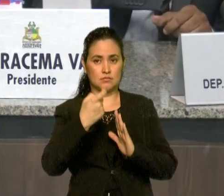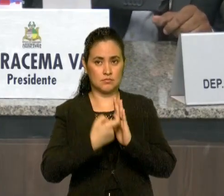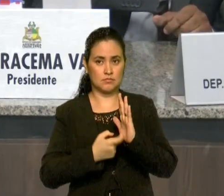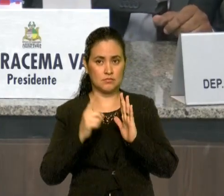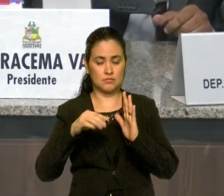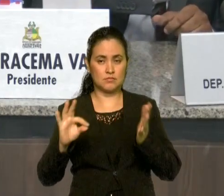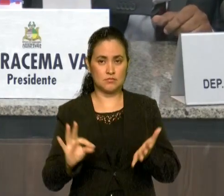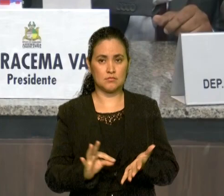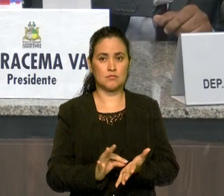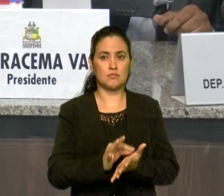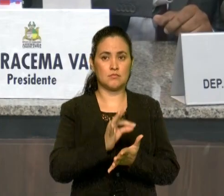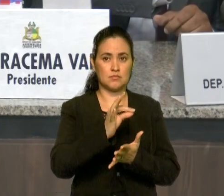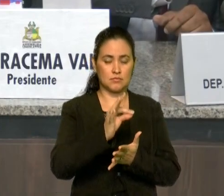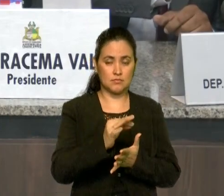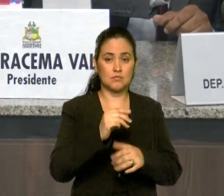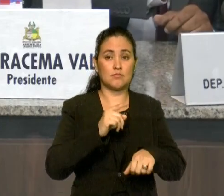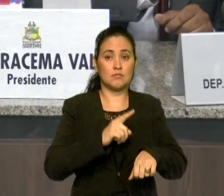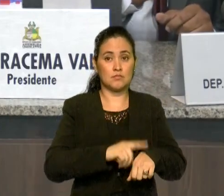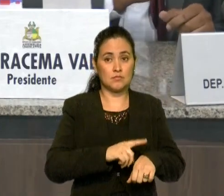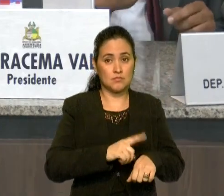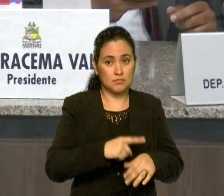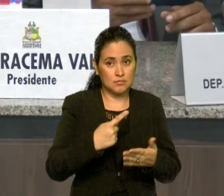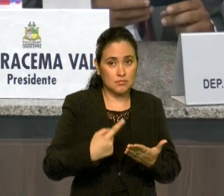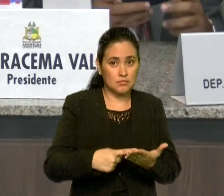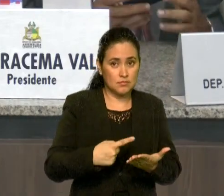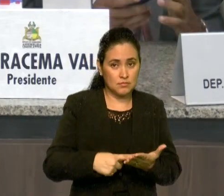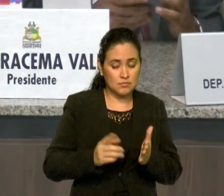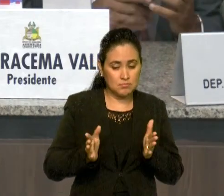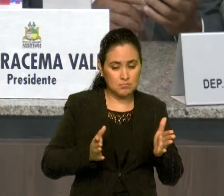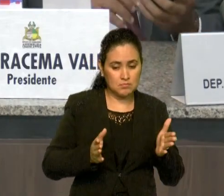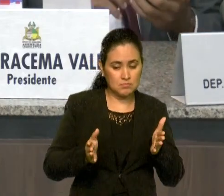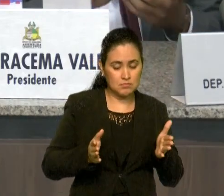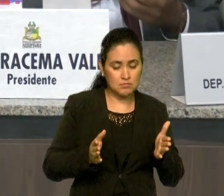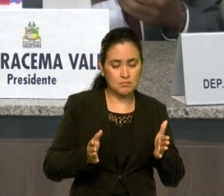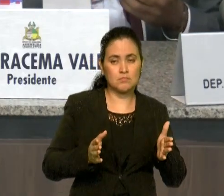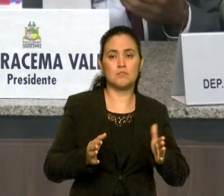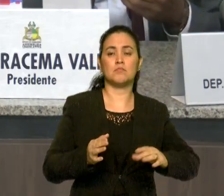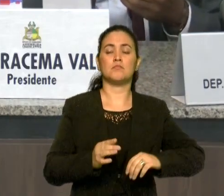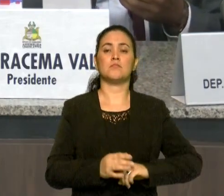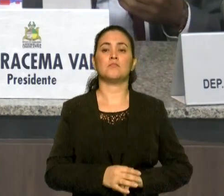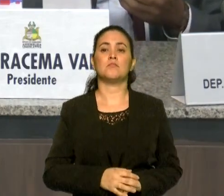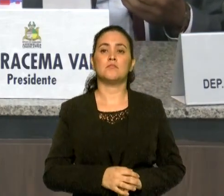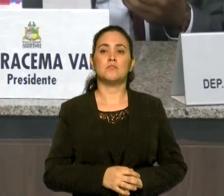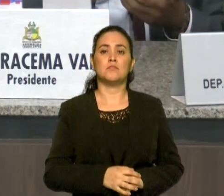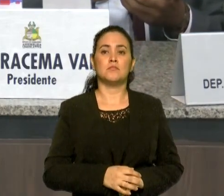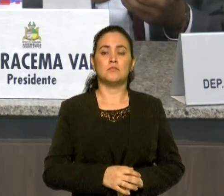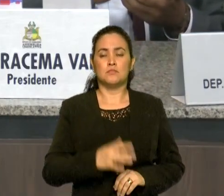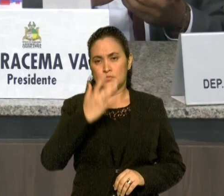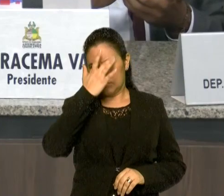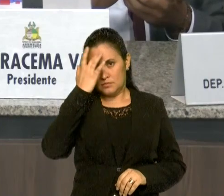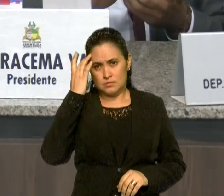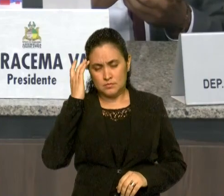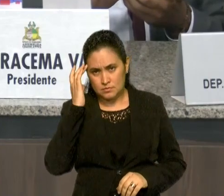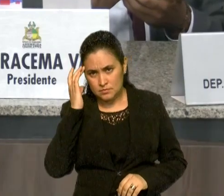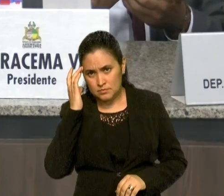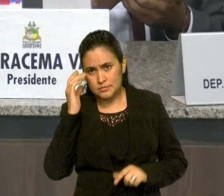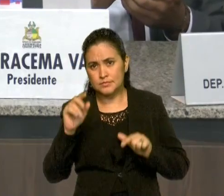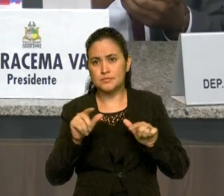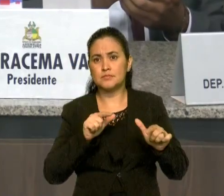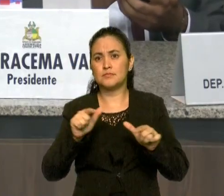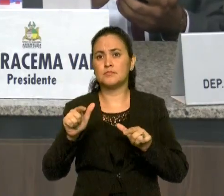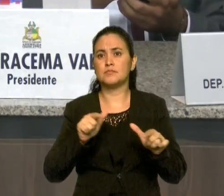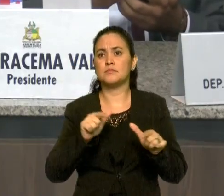por tempo determinado de pessoal para atender a necessidade temporária de excepcional interesse